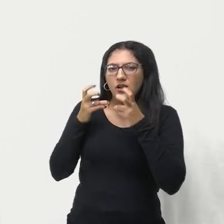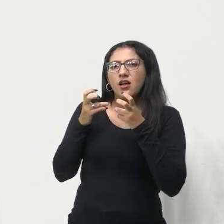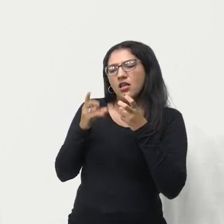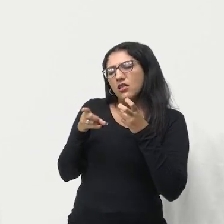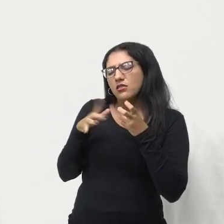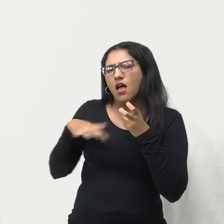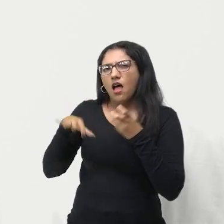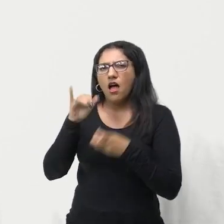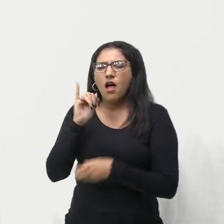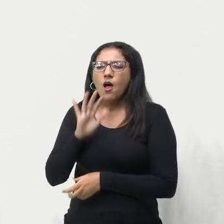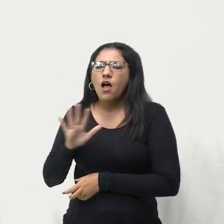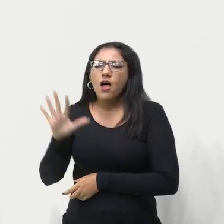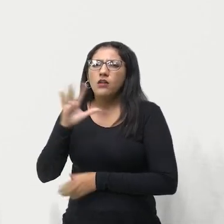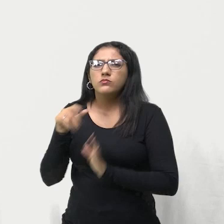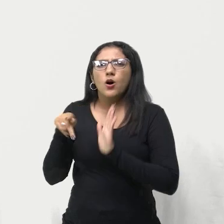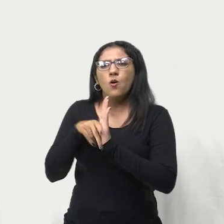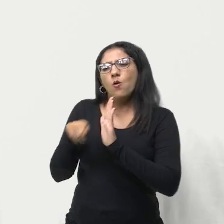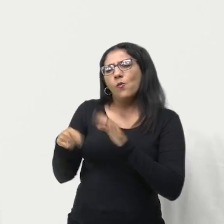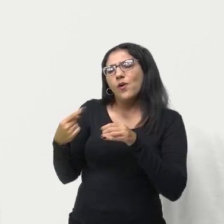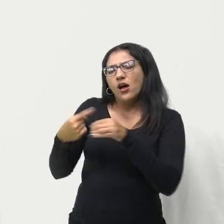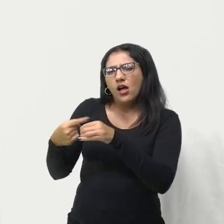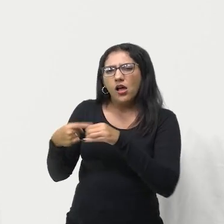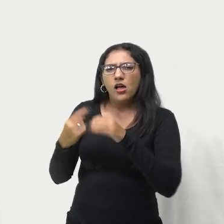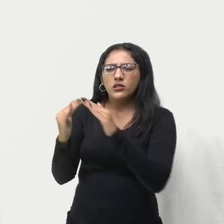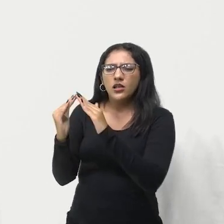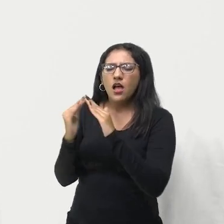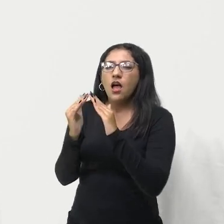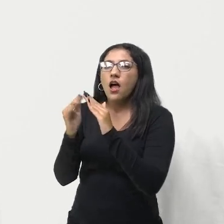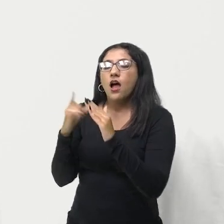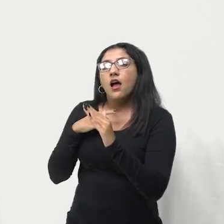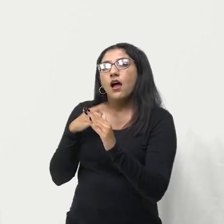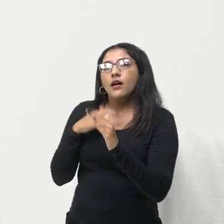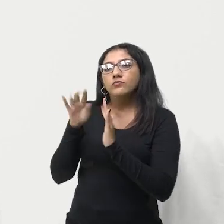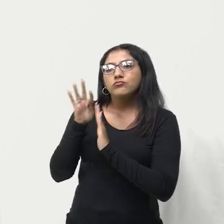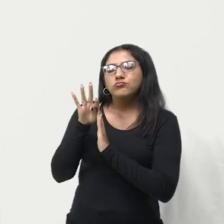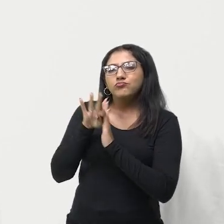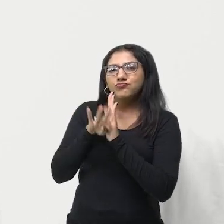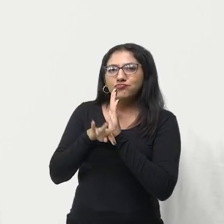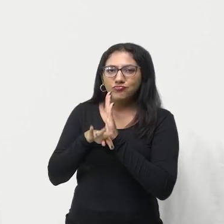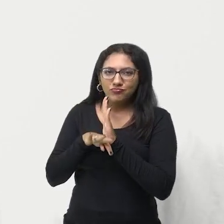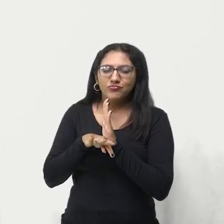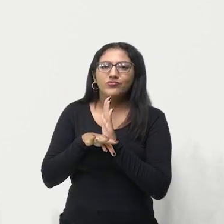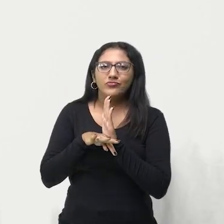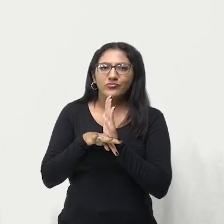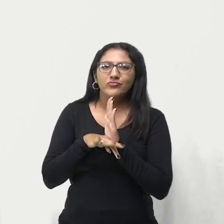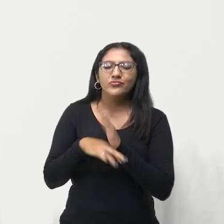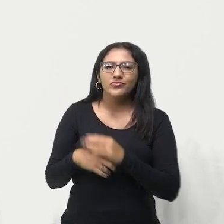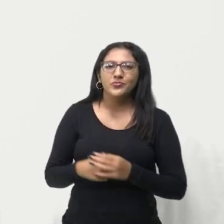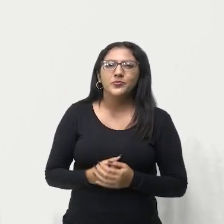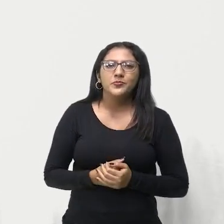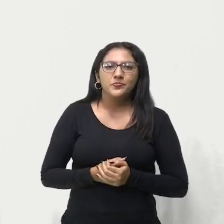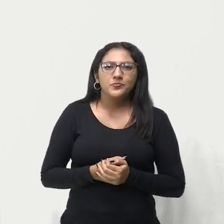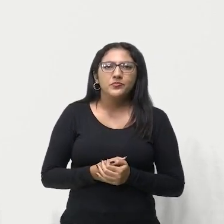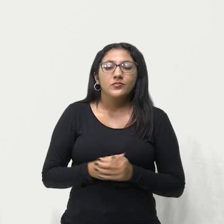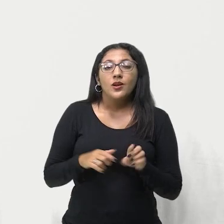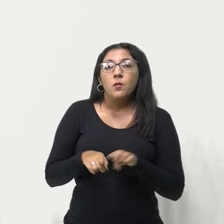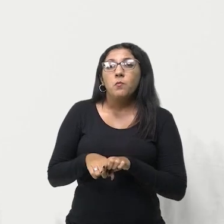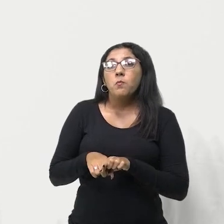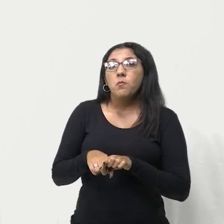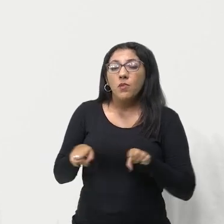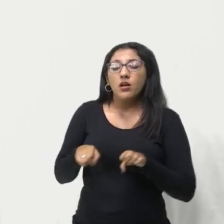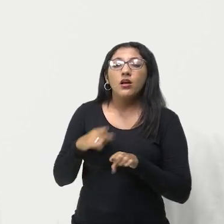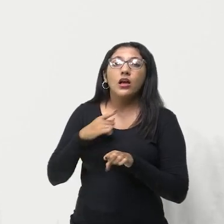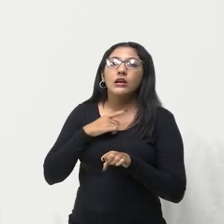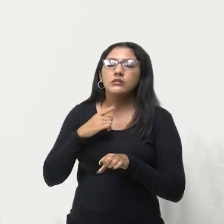ao redor da casa típica do beiradão para construir a canção que fala a respeito desse elemento. Mas a